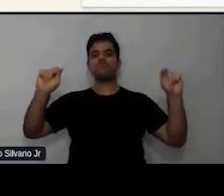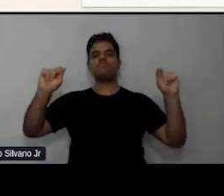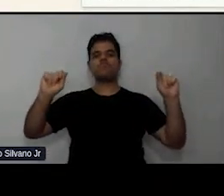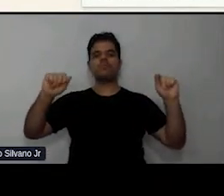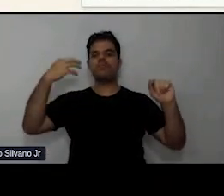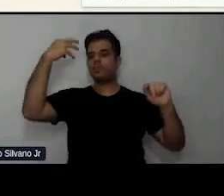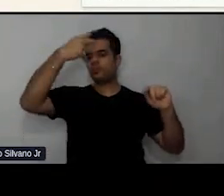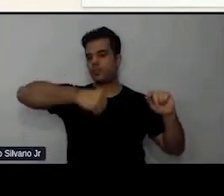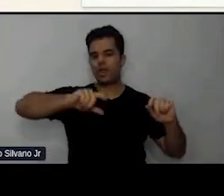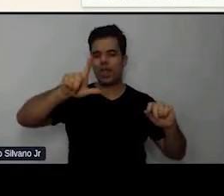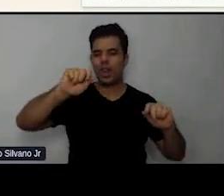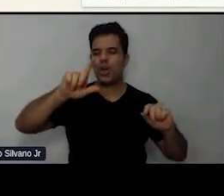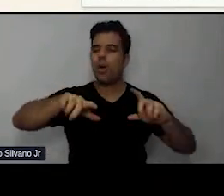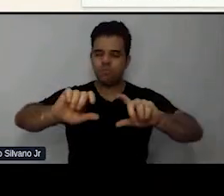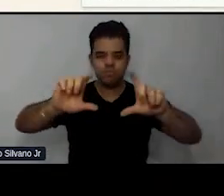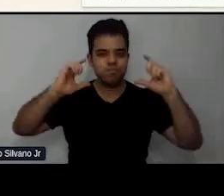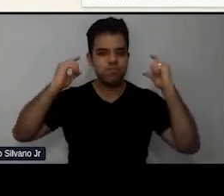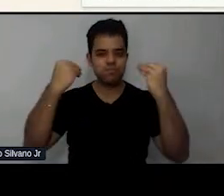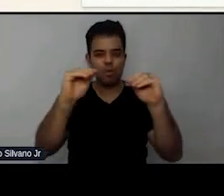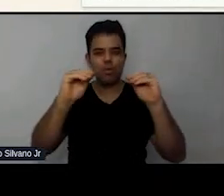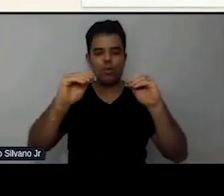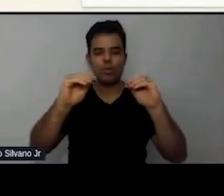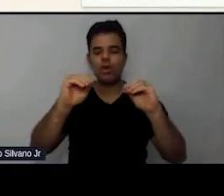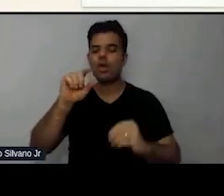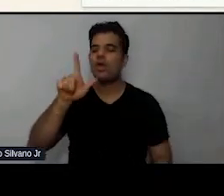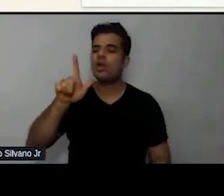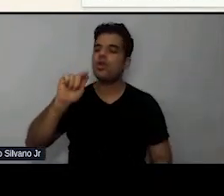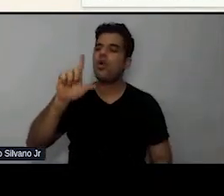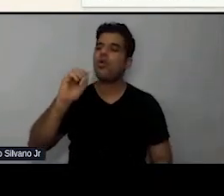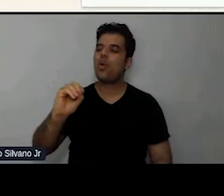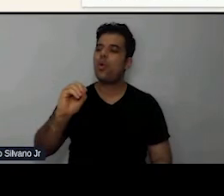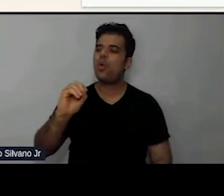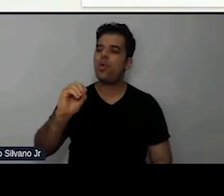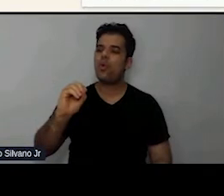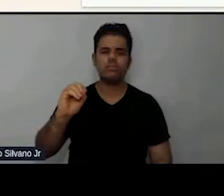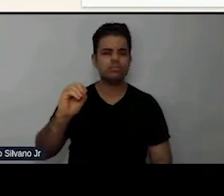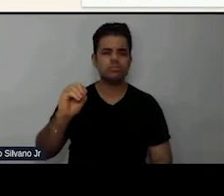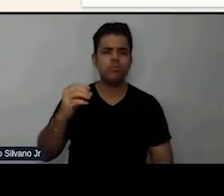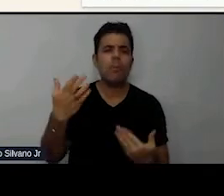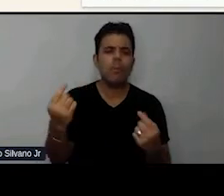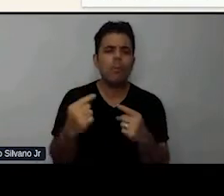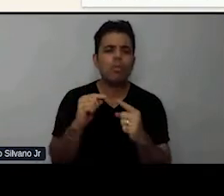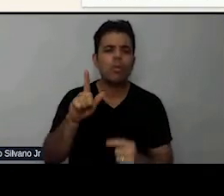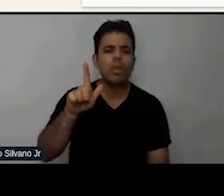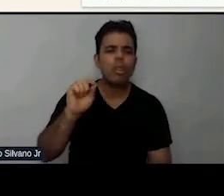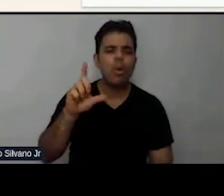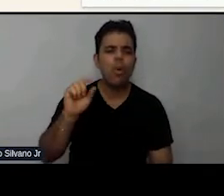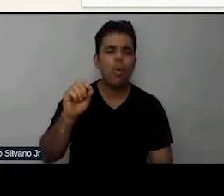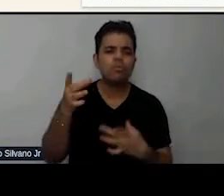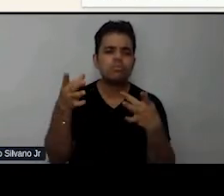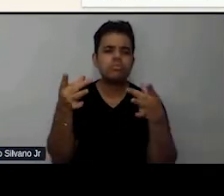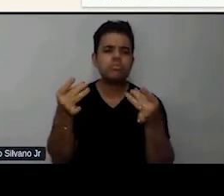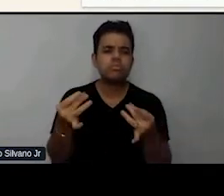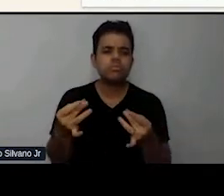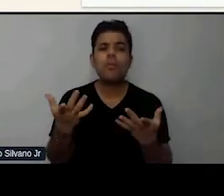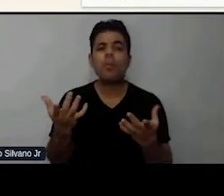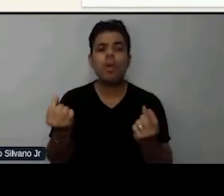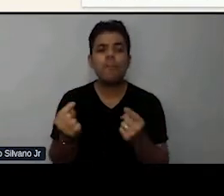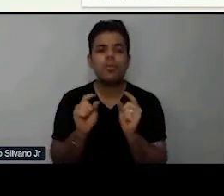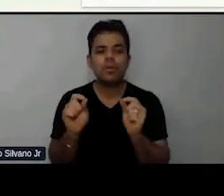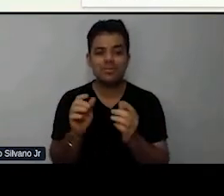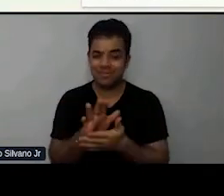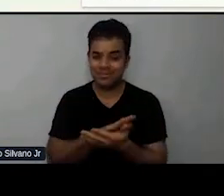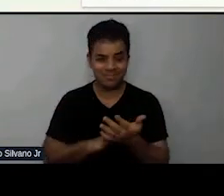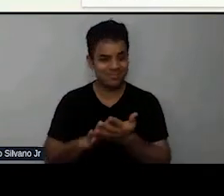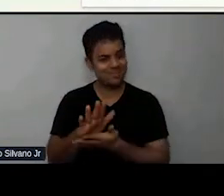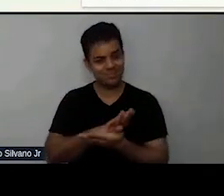E simplesmente botar logo. E o que isso quer dizer? Nada, né? Até que foi aberta,